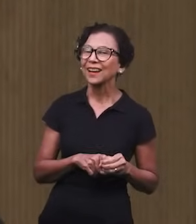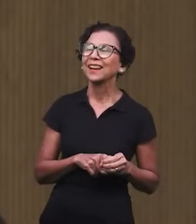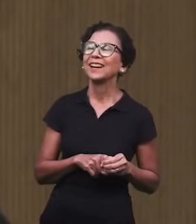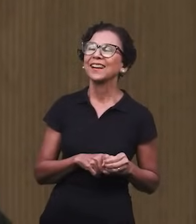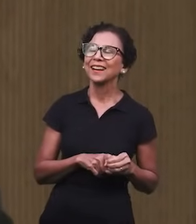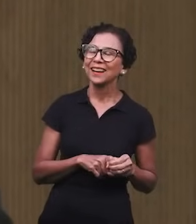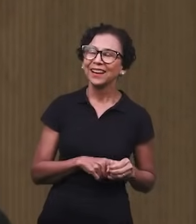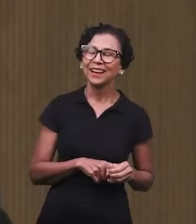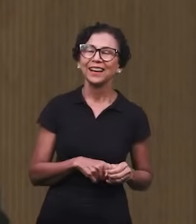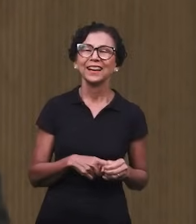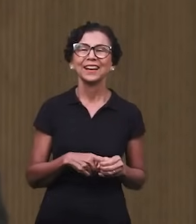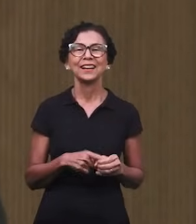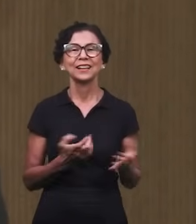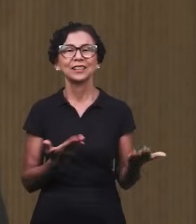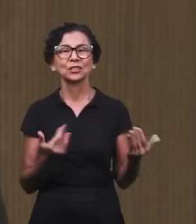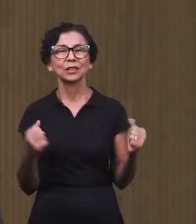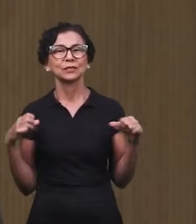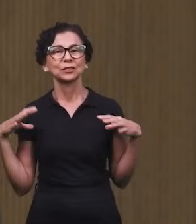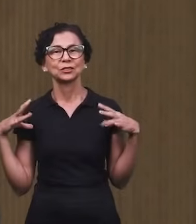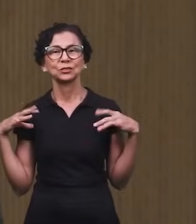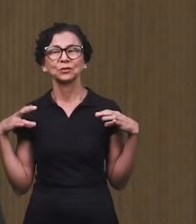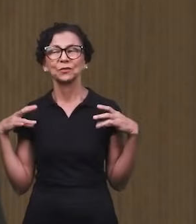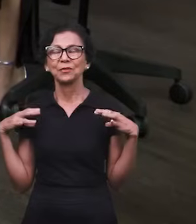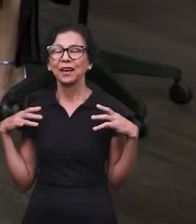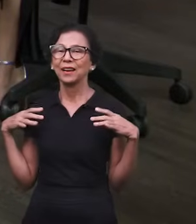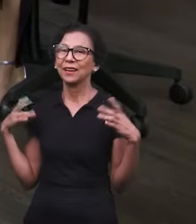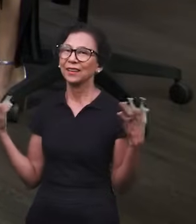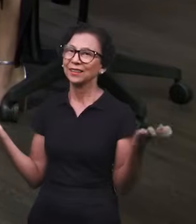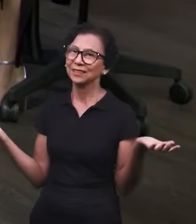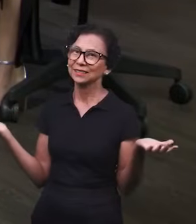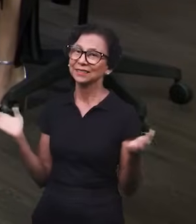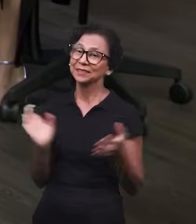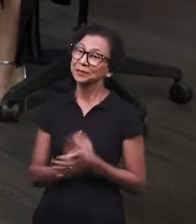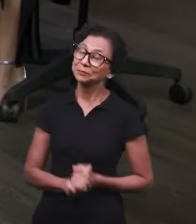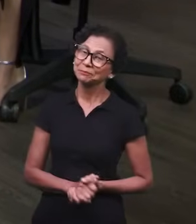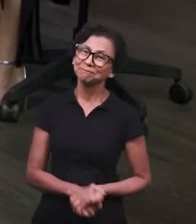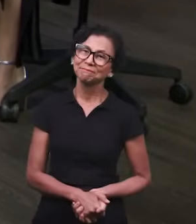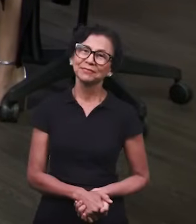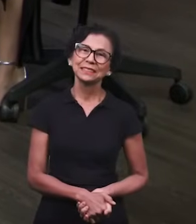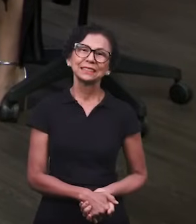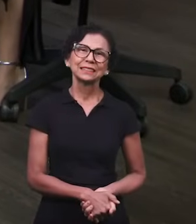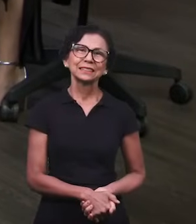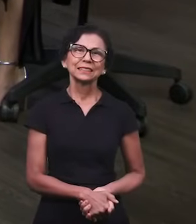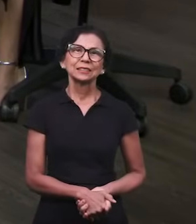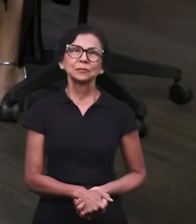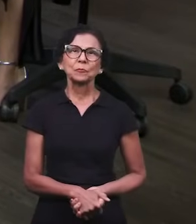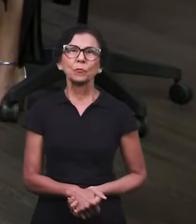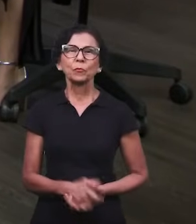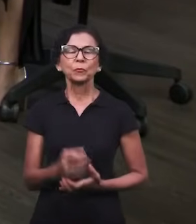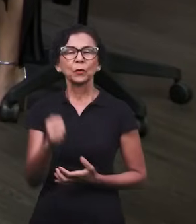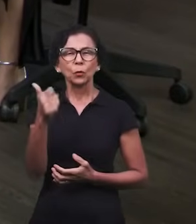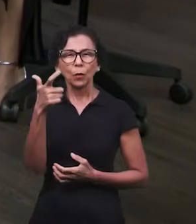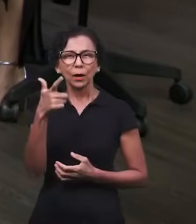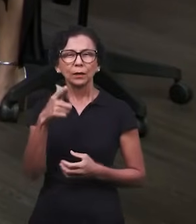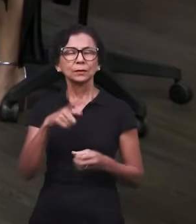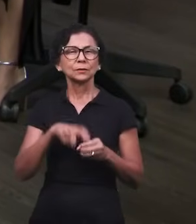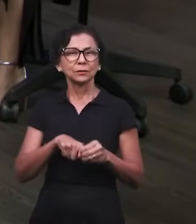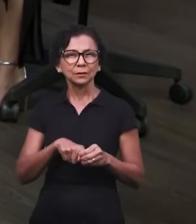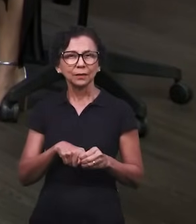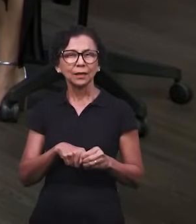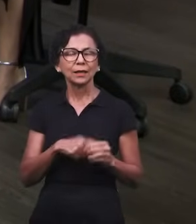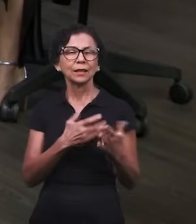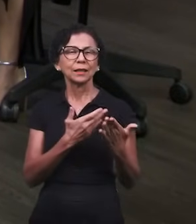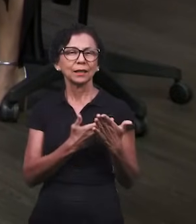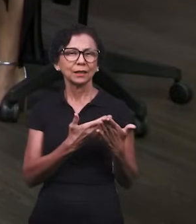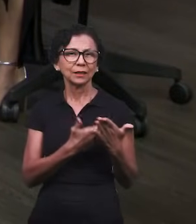deve agir, o testemunho, tudo aqui sobre o tema. Muito bem. Então tá aí a Raíssa, que está hoje